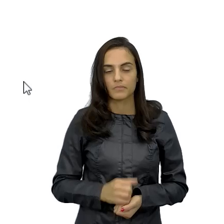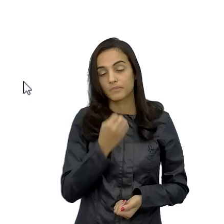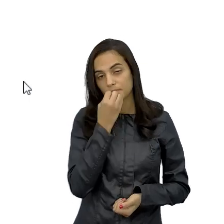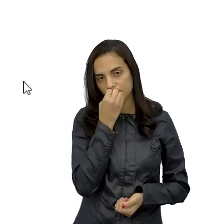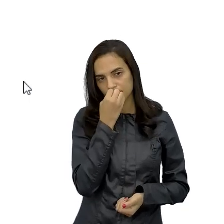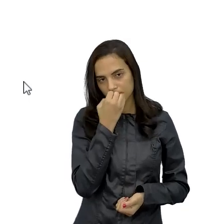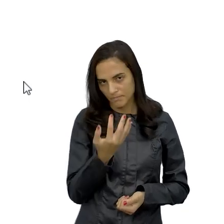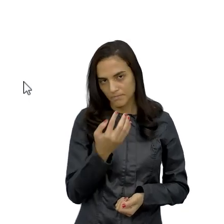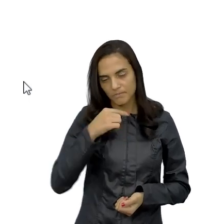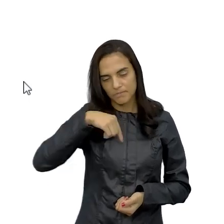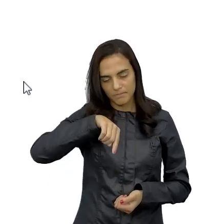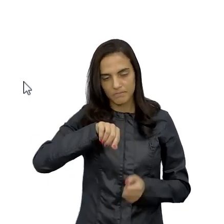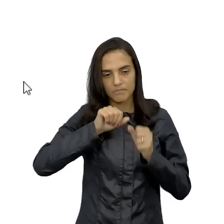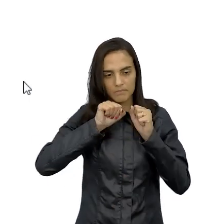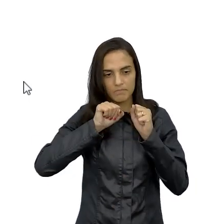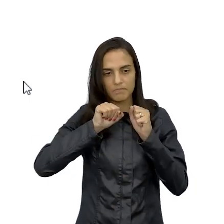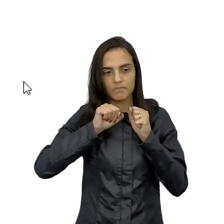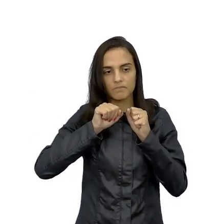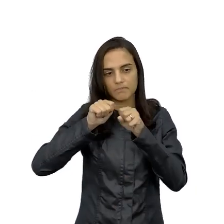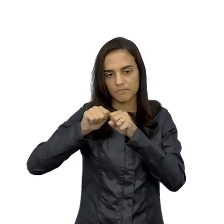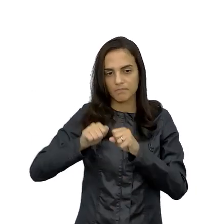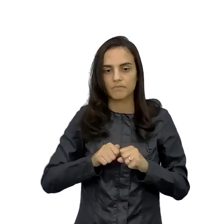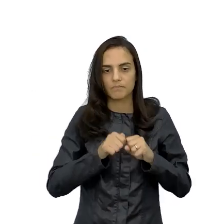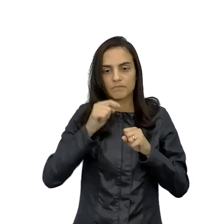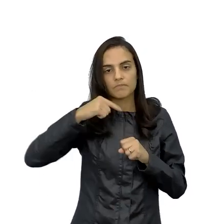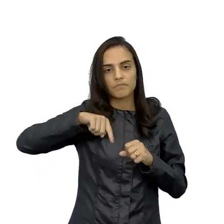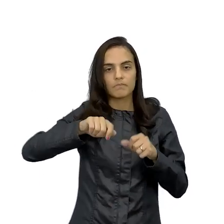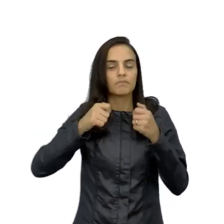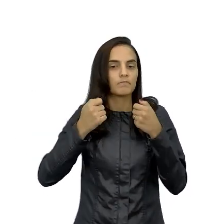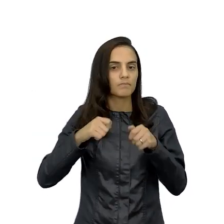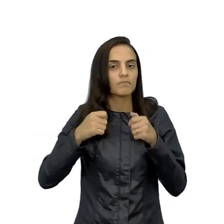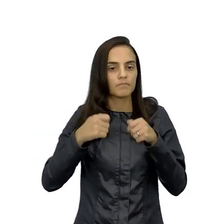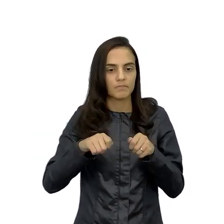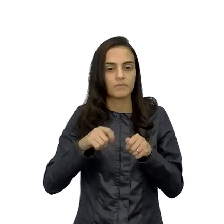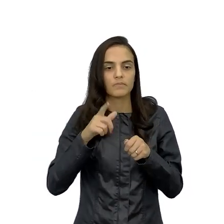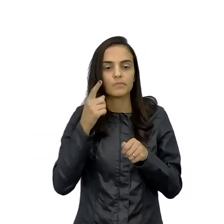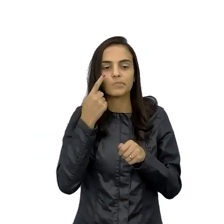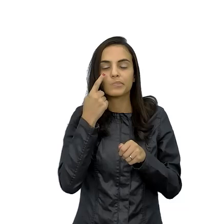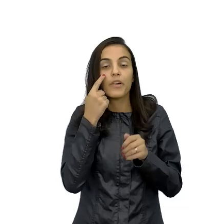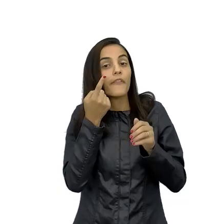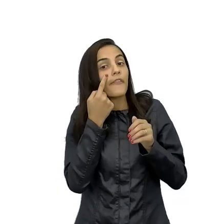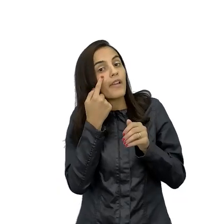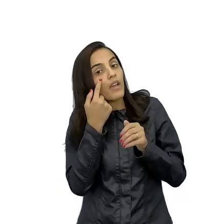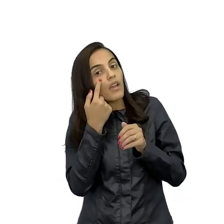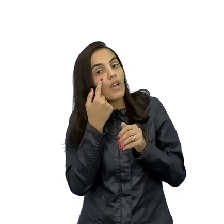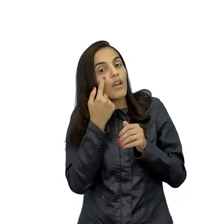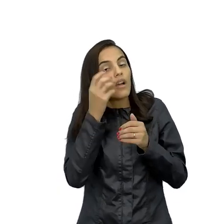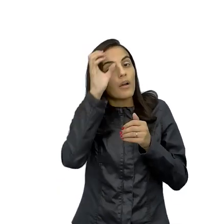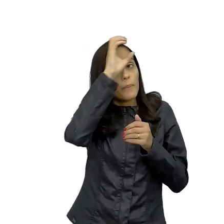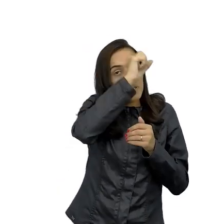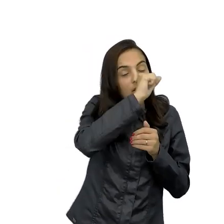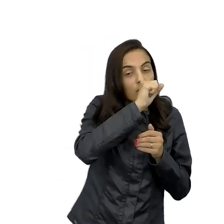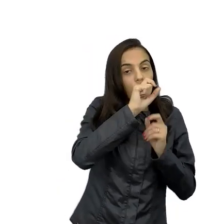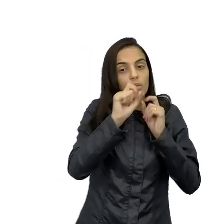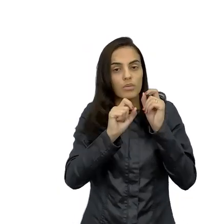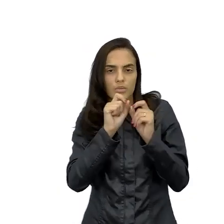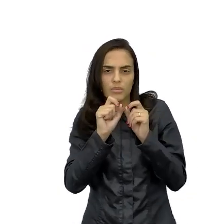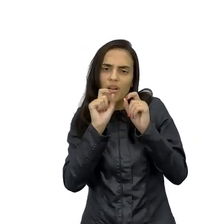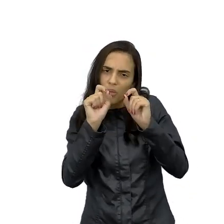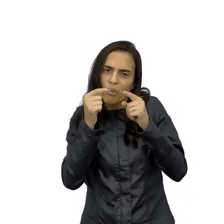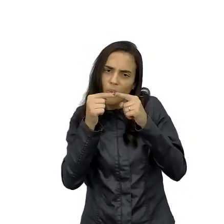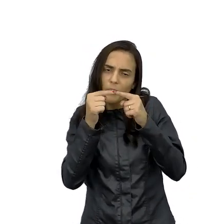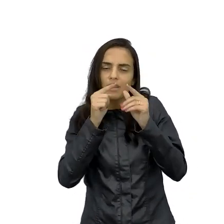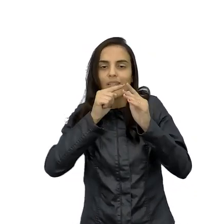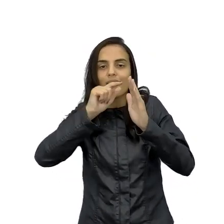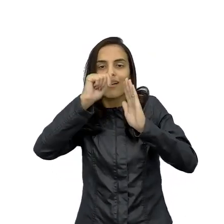Bom, para que a gente possa fazer isso, né, a gente precisa ter um diagnóstico. E os diagnósticos, no fundo, são as